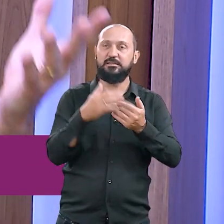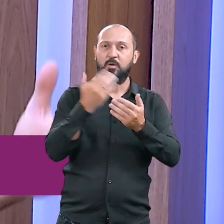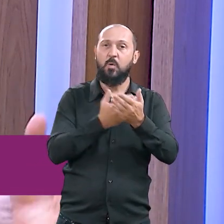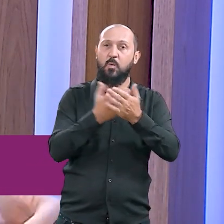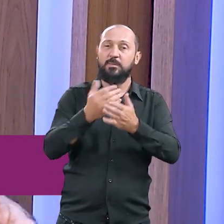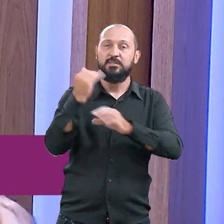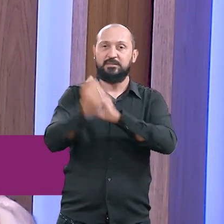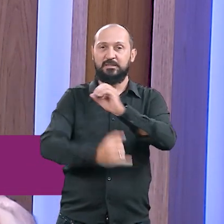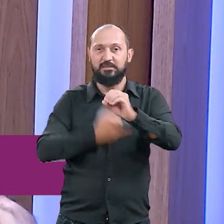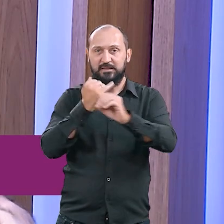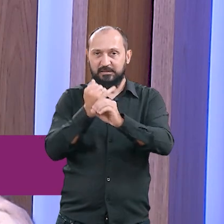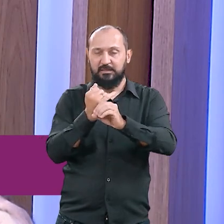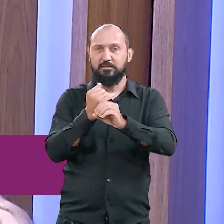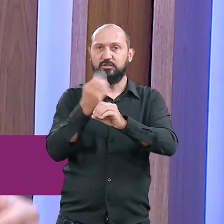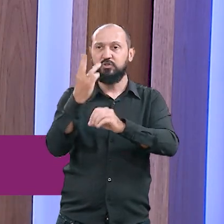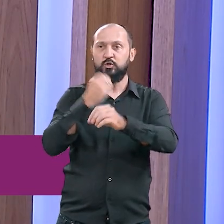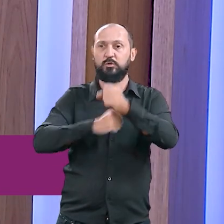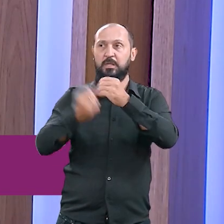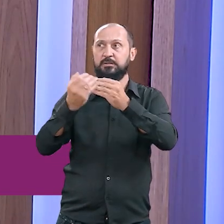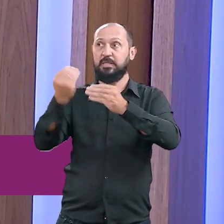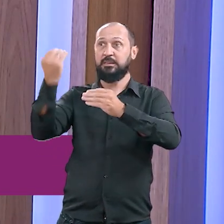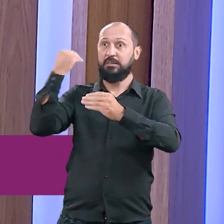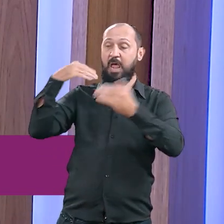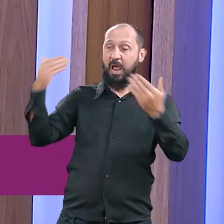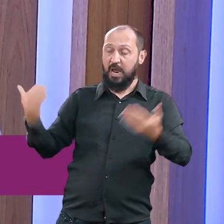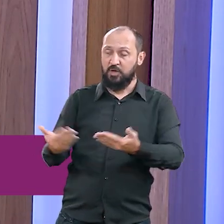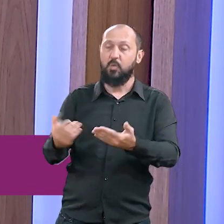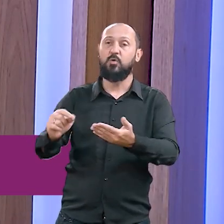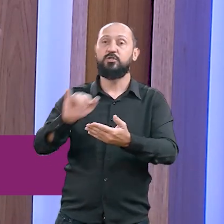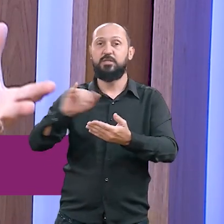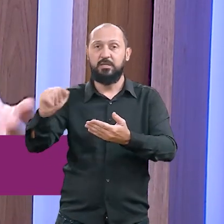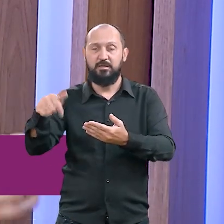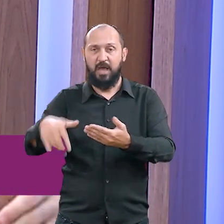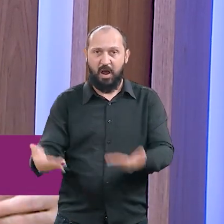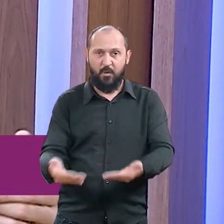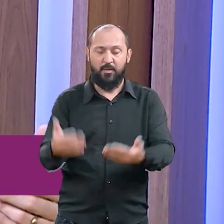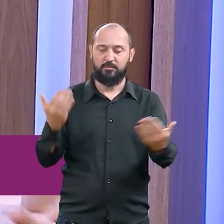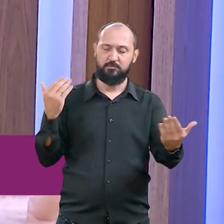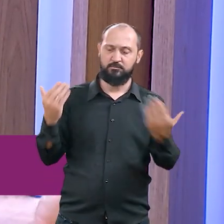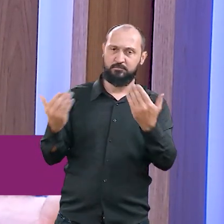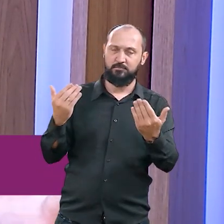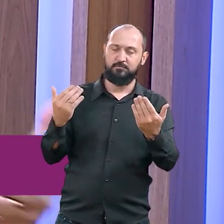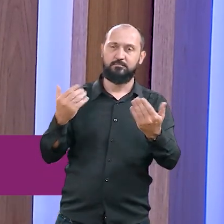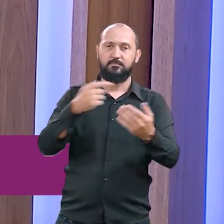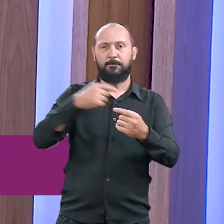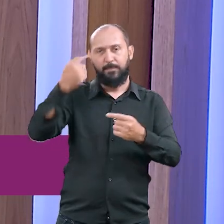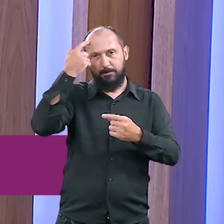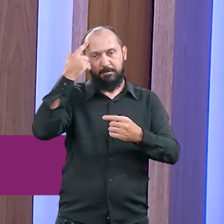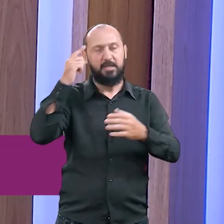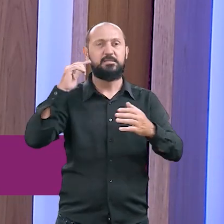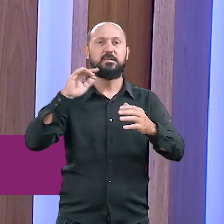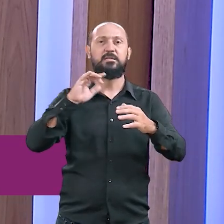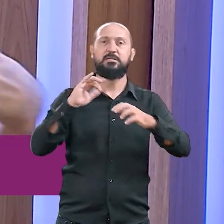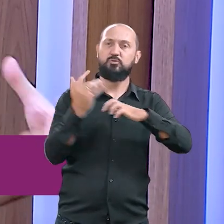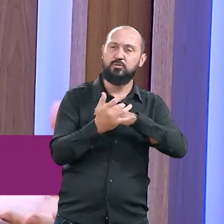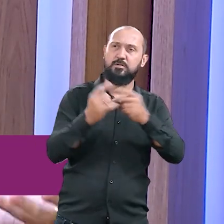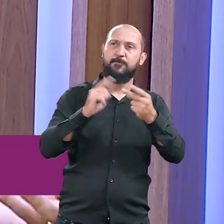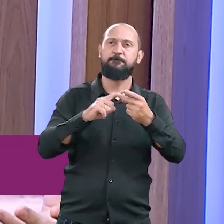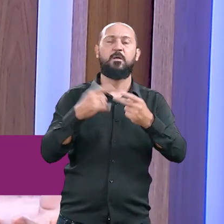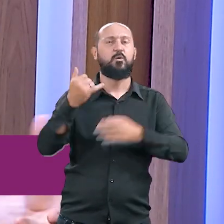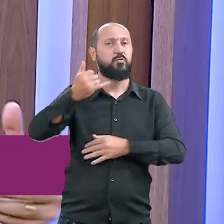bacana. De novo, palavras, imagens e números. É basicamente o que você faz no processo eleitoral, né? Você vai usar de